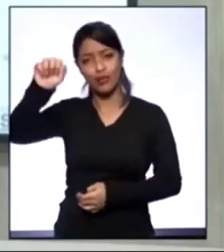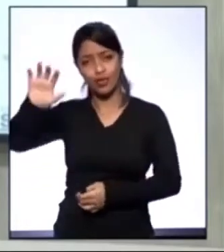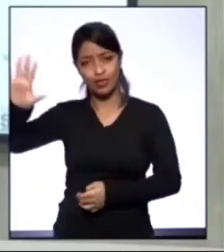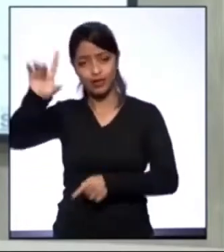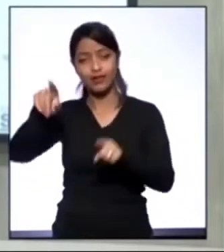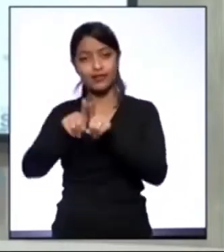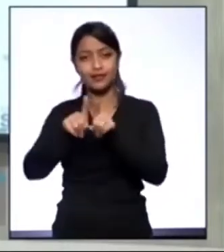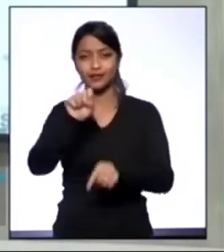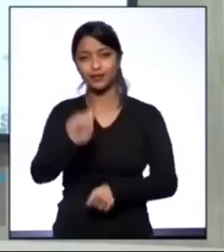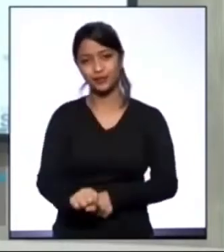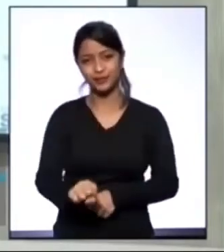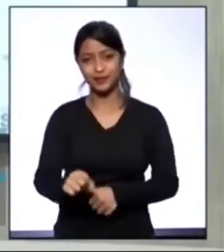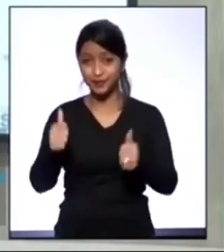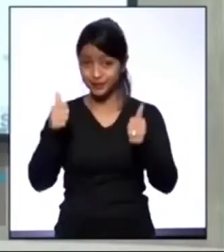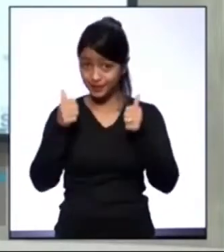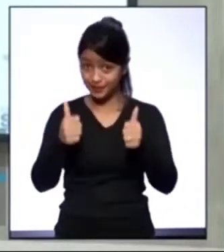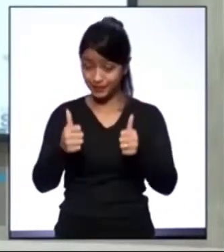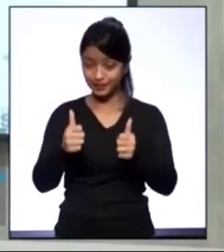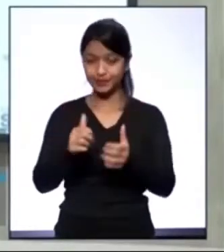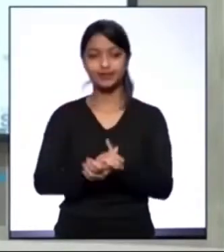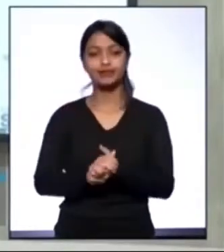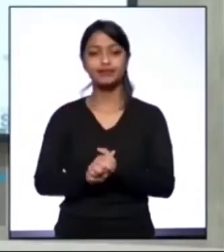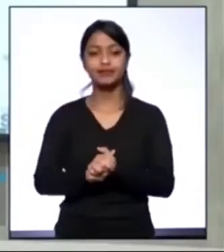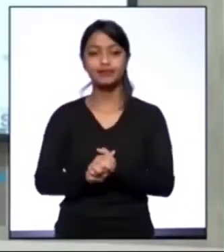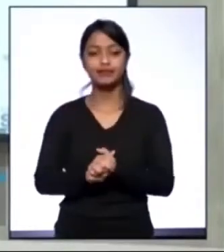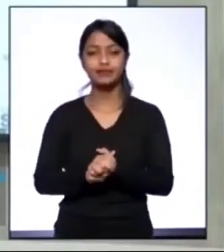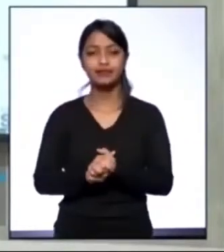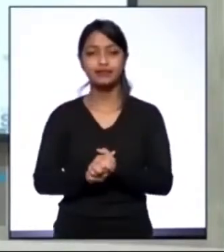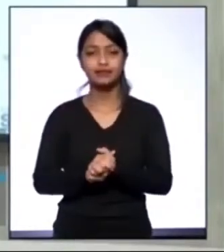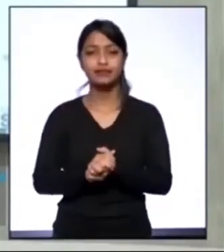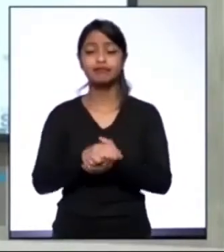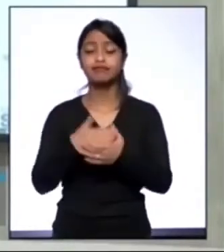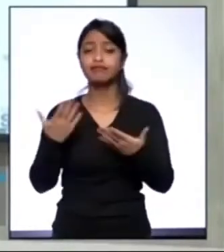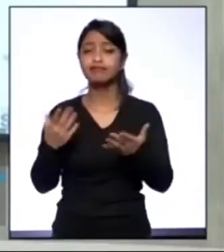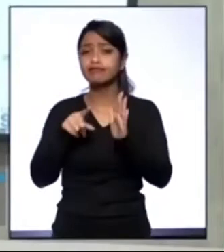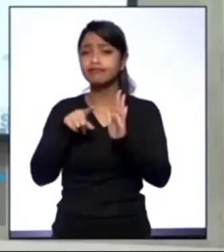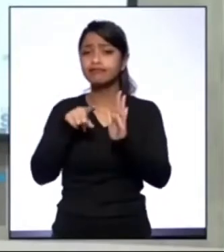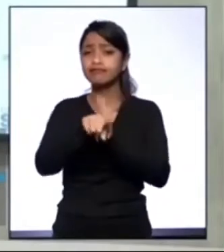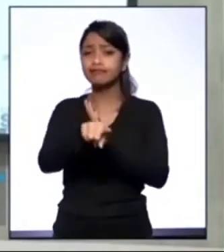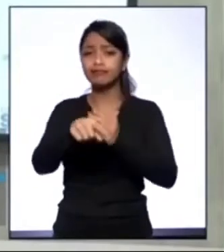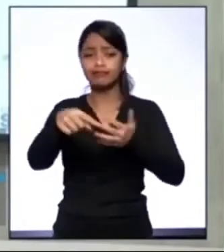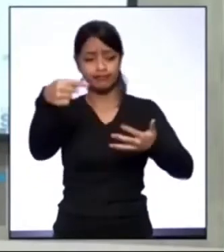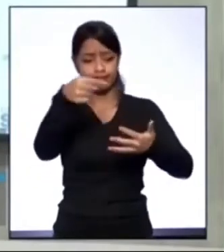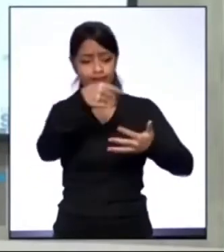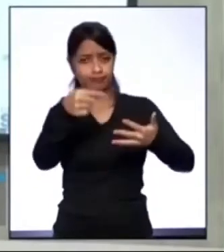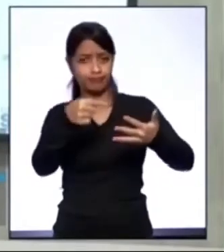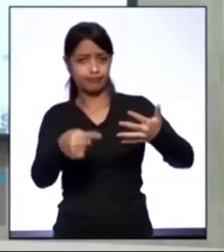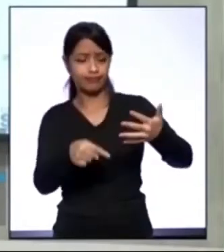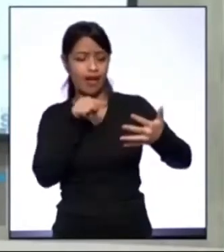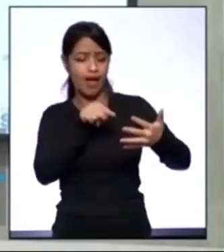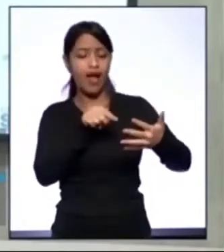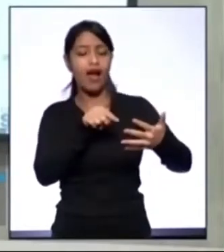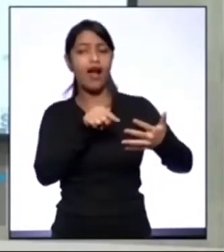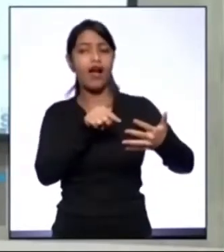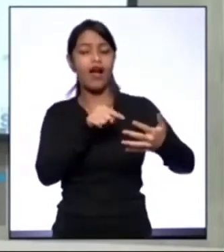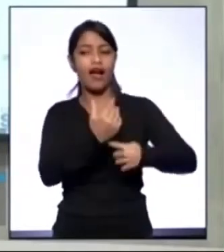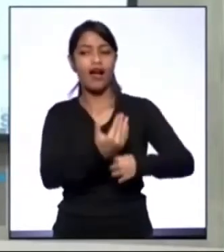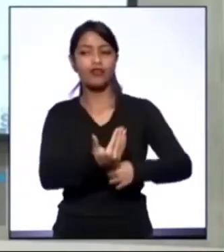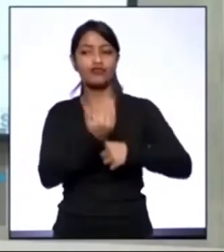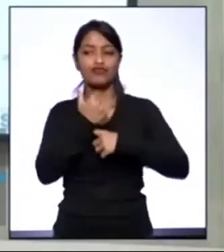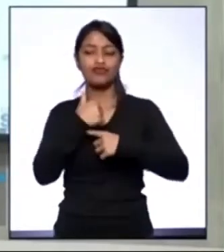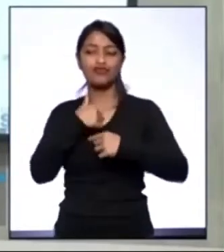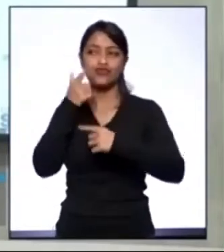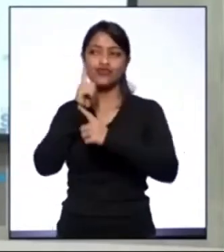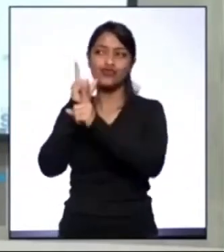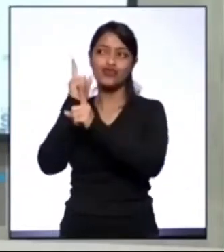enunciado. O que seria, galera? Que fator climático estaria associado à elevação da umidade